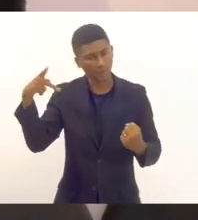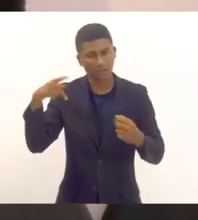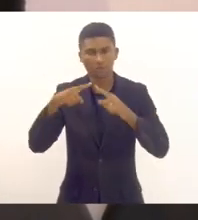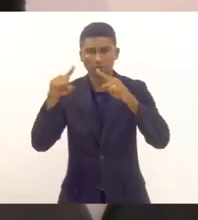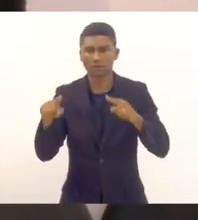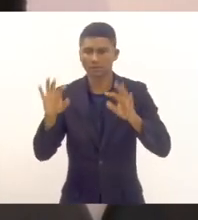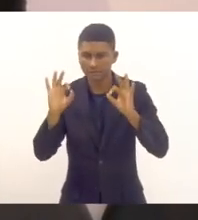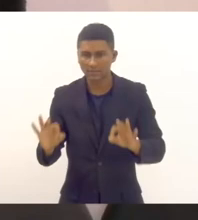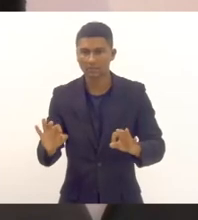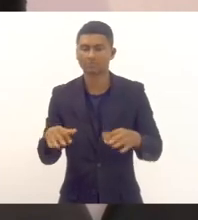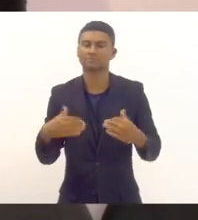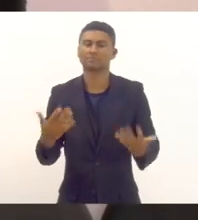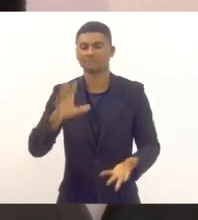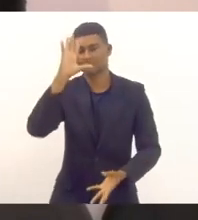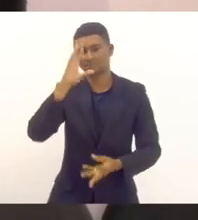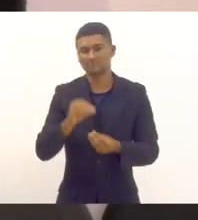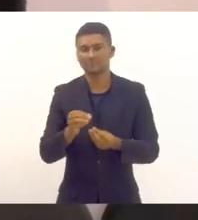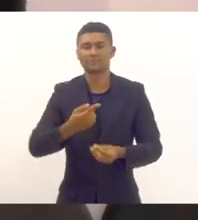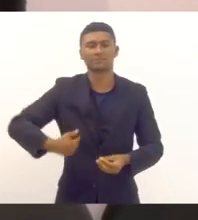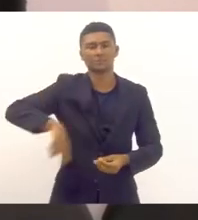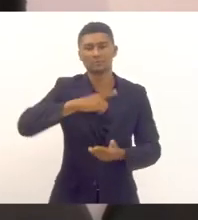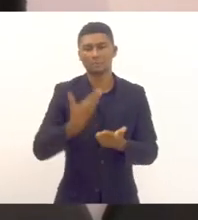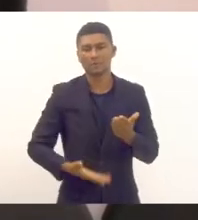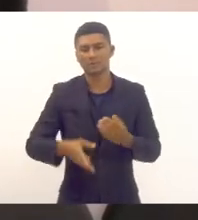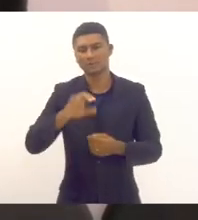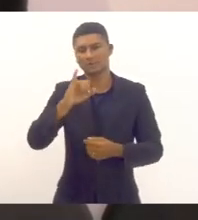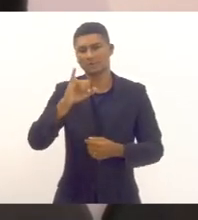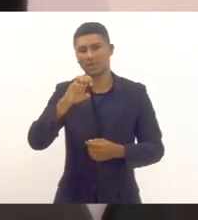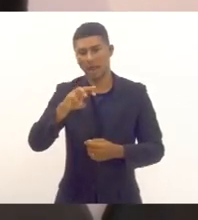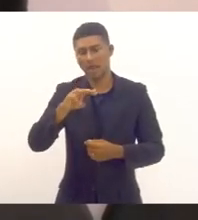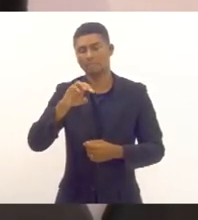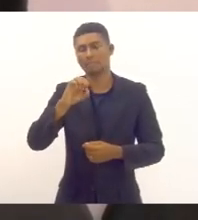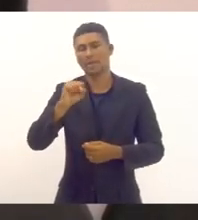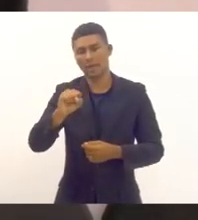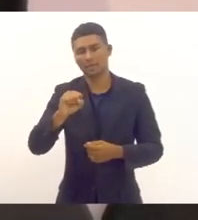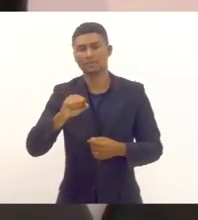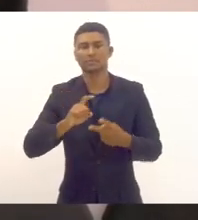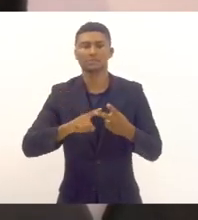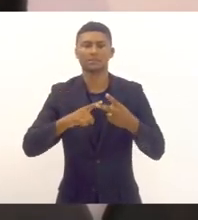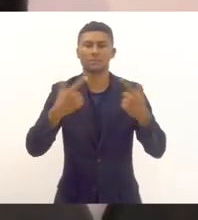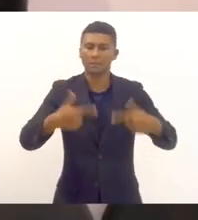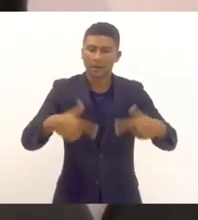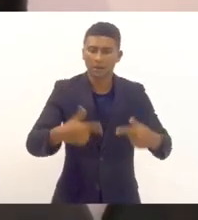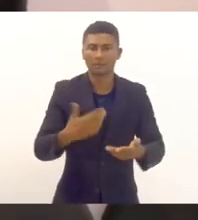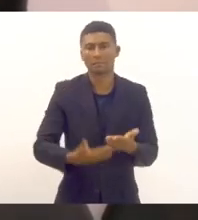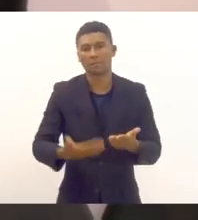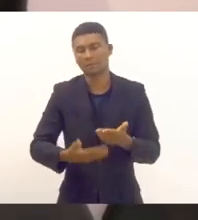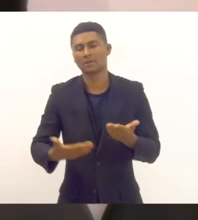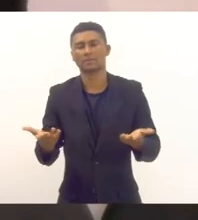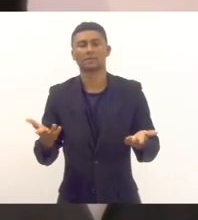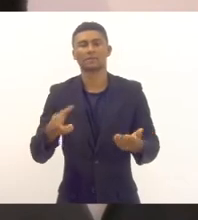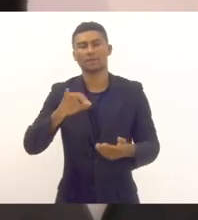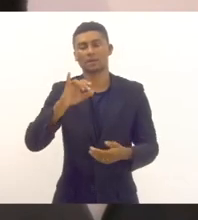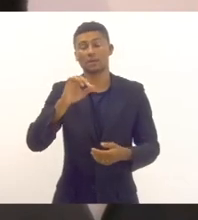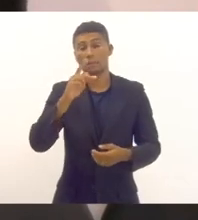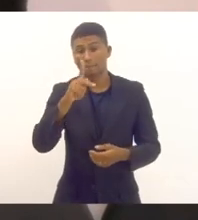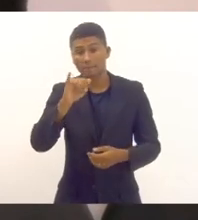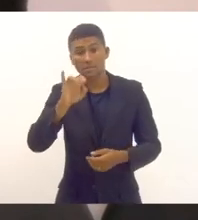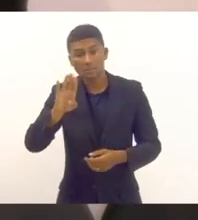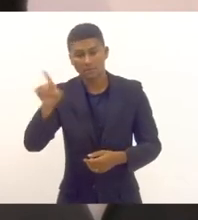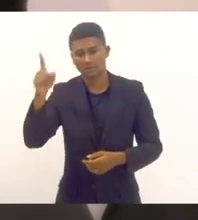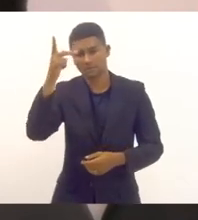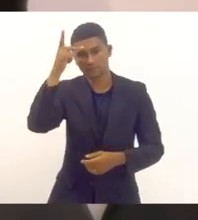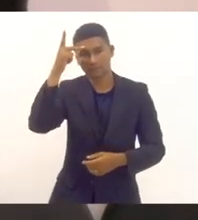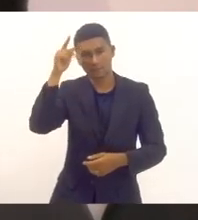perdendo ICMS, perdendo emprego para outro estado, e tu vê aí, PIB de São